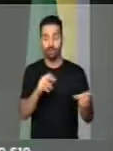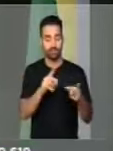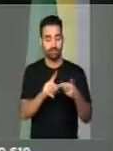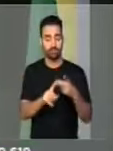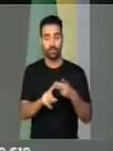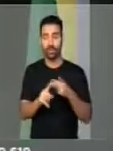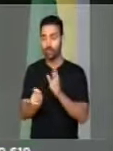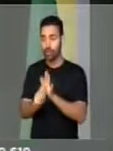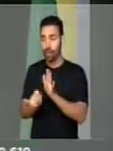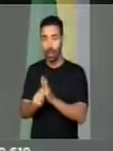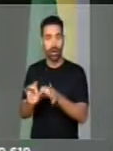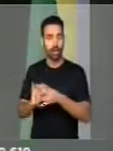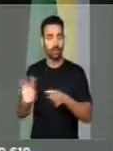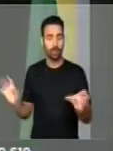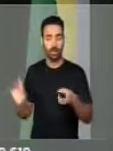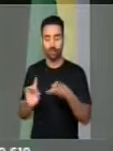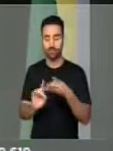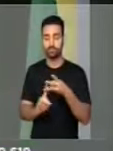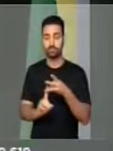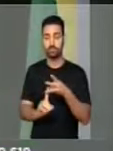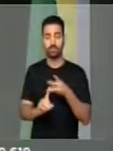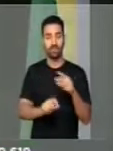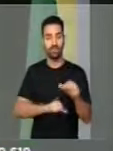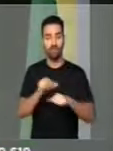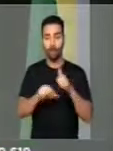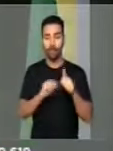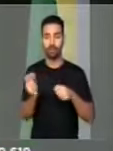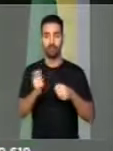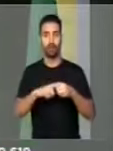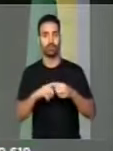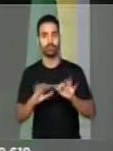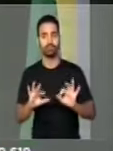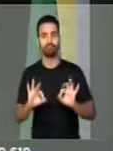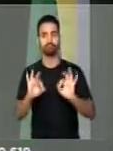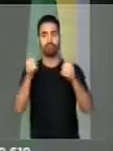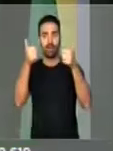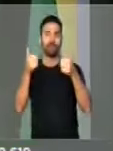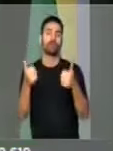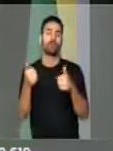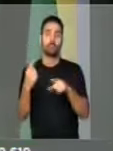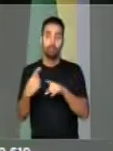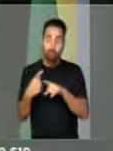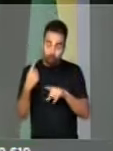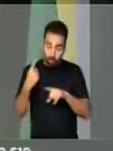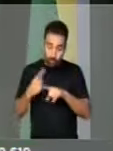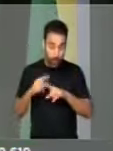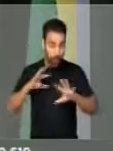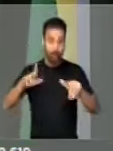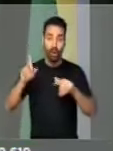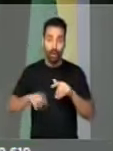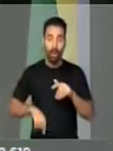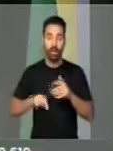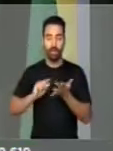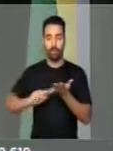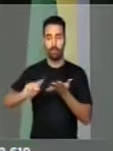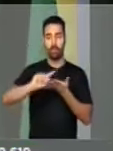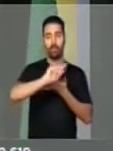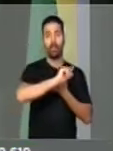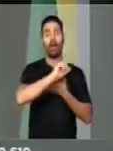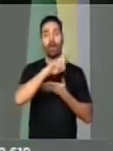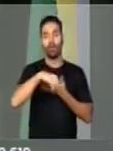libertas das drogas, de terem a sua família restaurada, tudo isso fruto da ação do Espírito Santo nas nossas